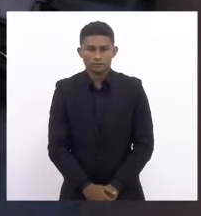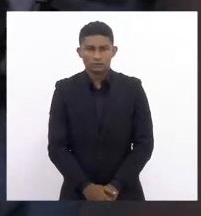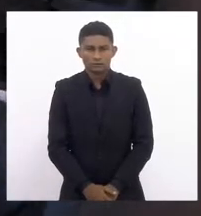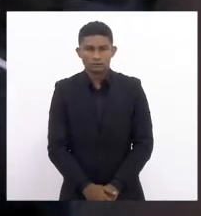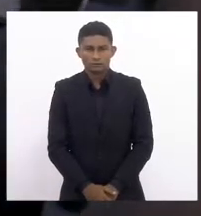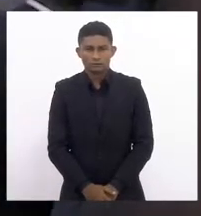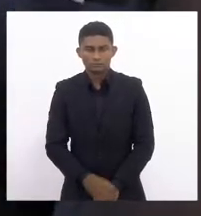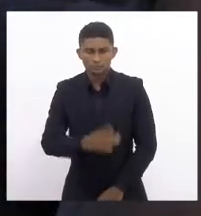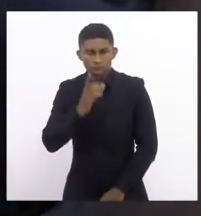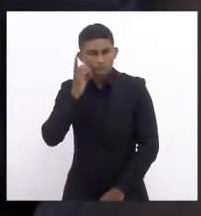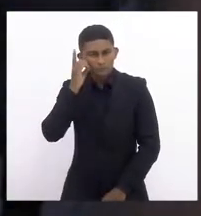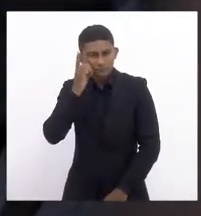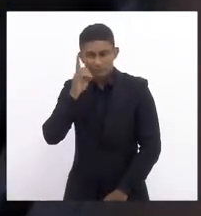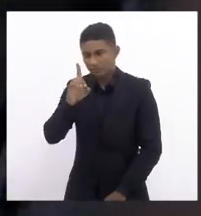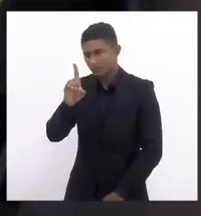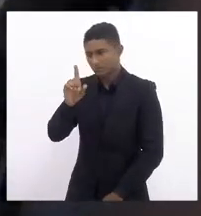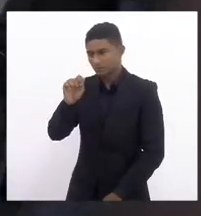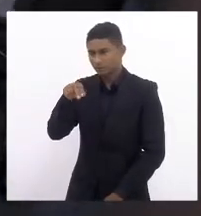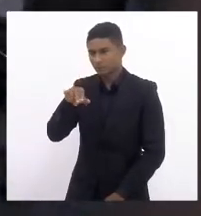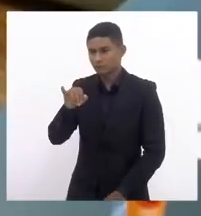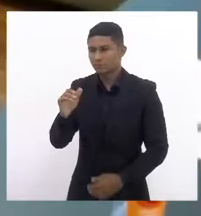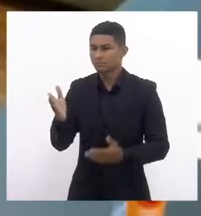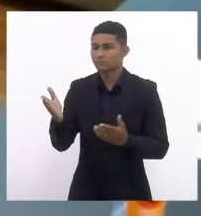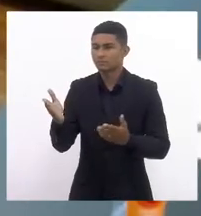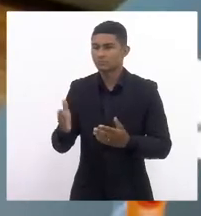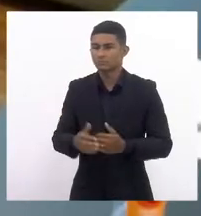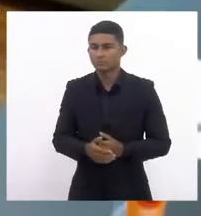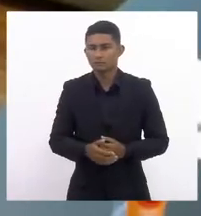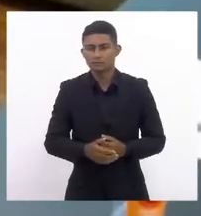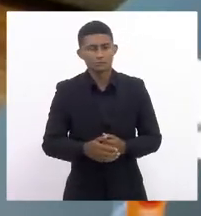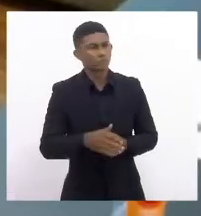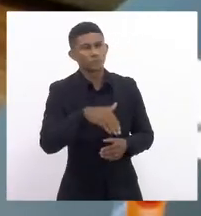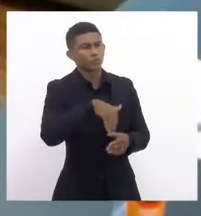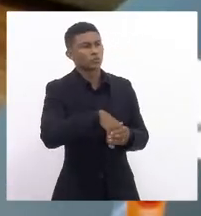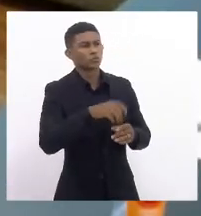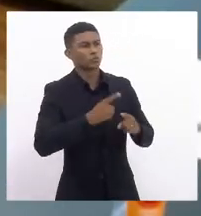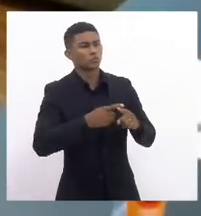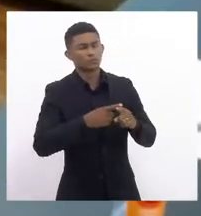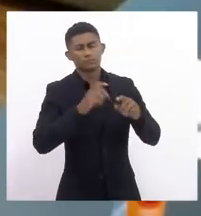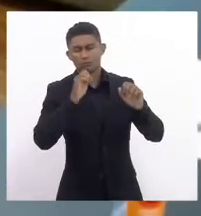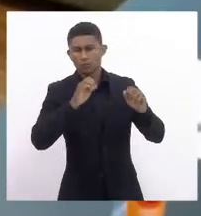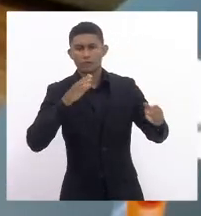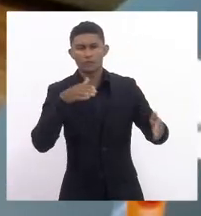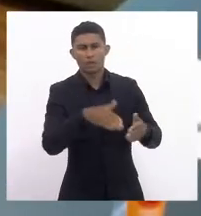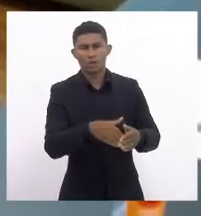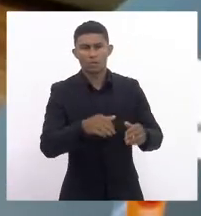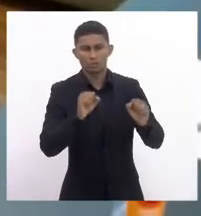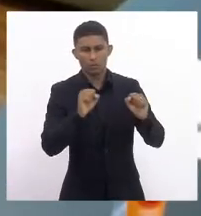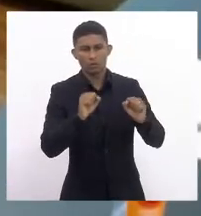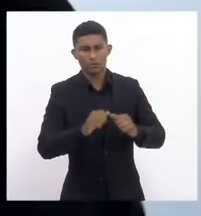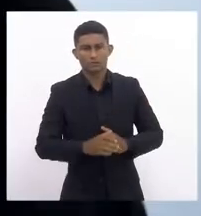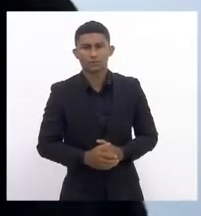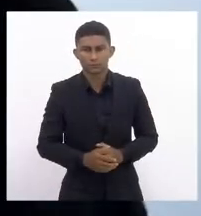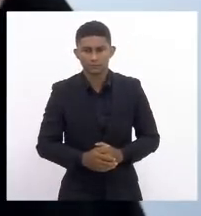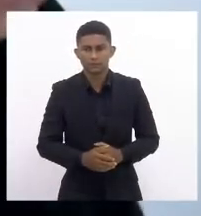Deputada Dani Monteiro. É para declarar voto, pode ser ao final. Não foi mãe, não